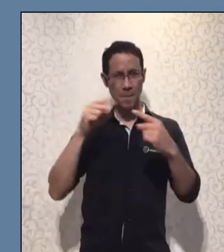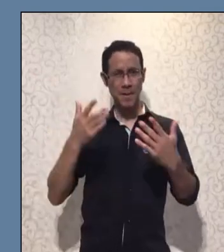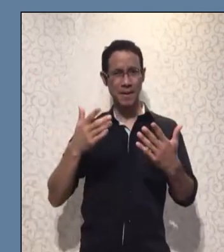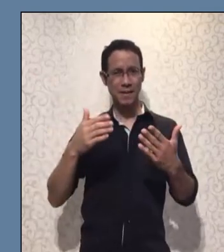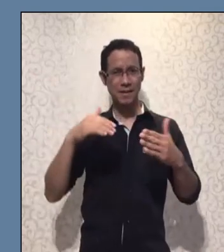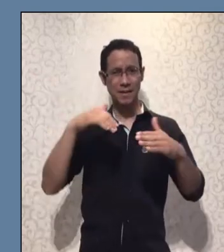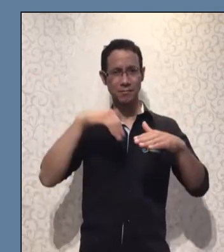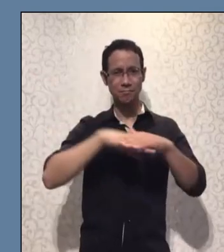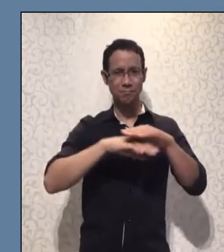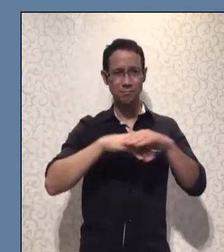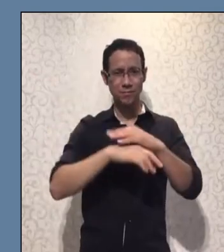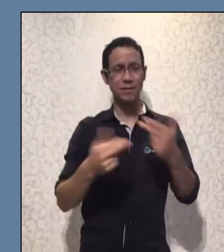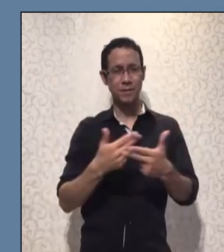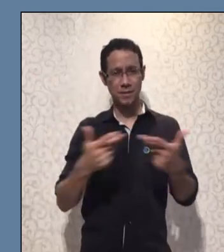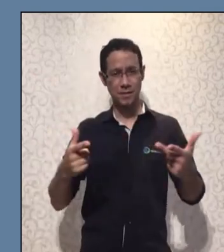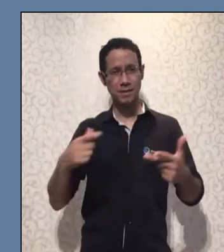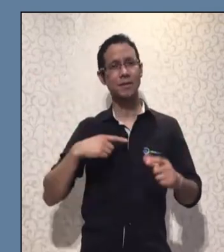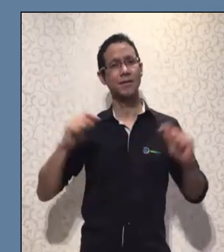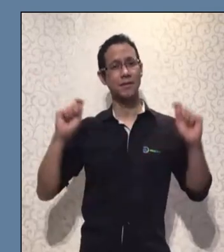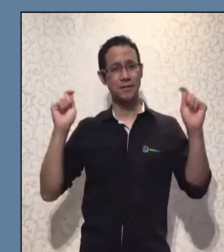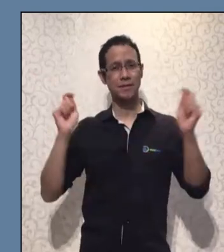gostariam de compartilhar conosco aqui.